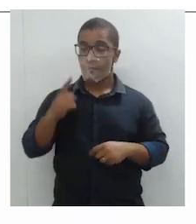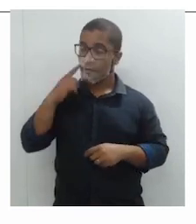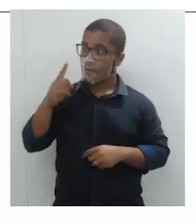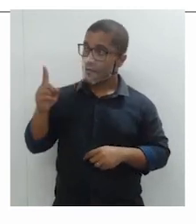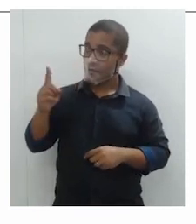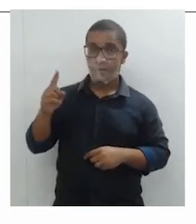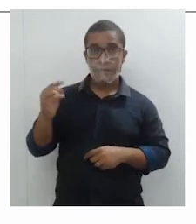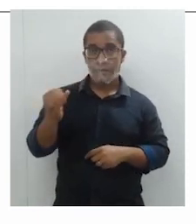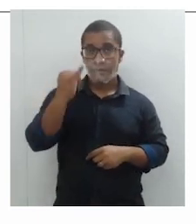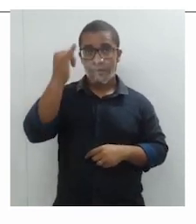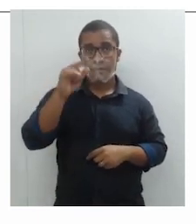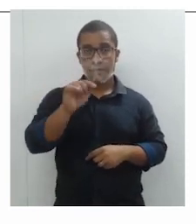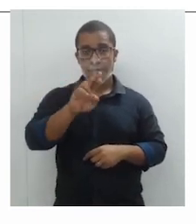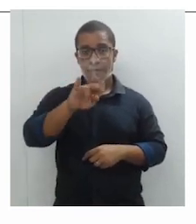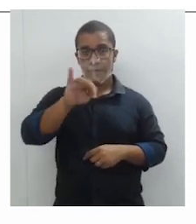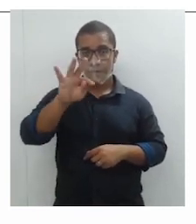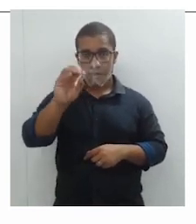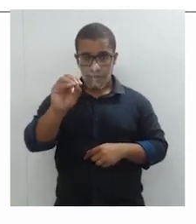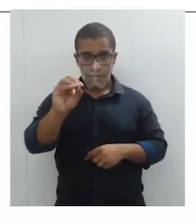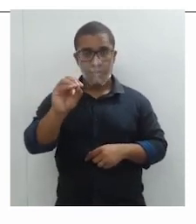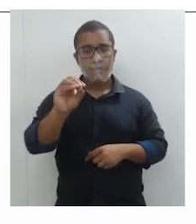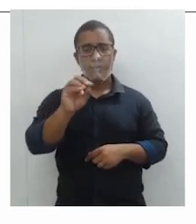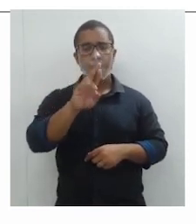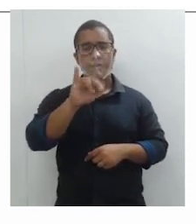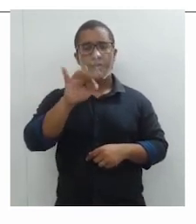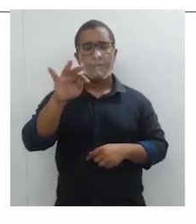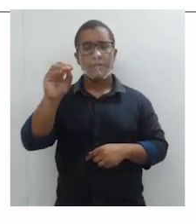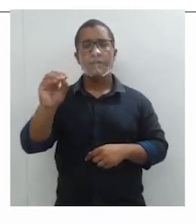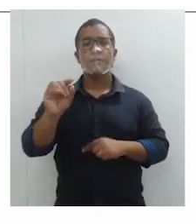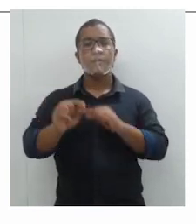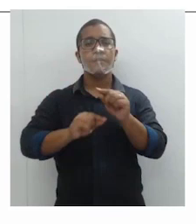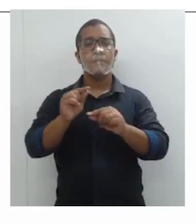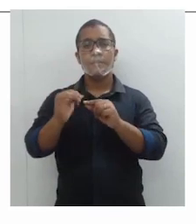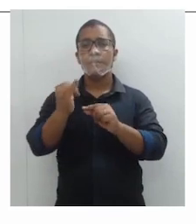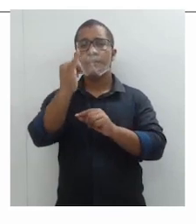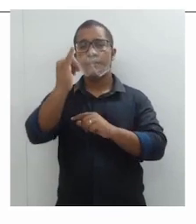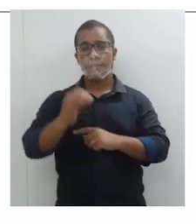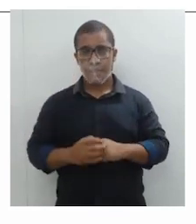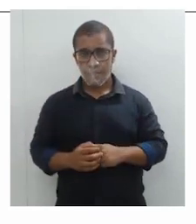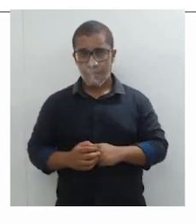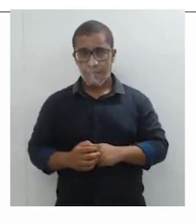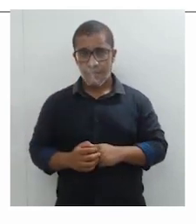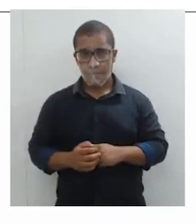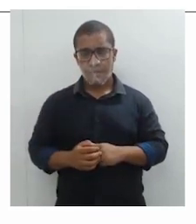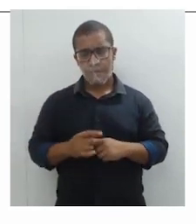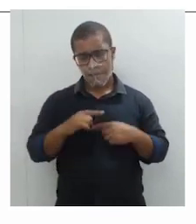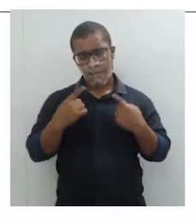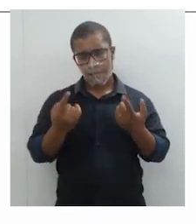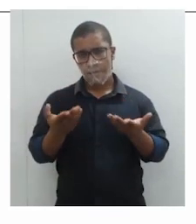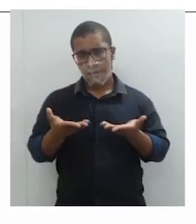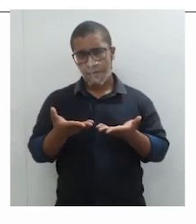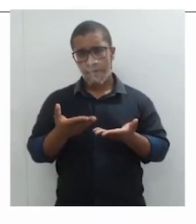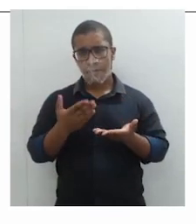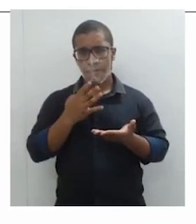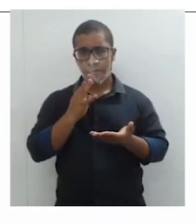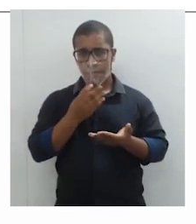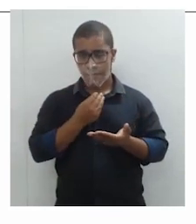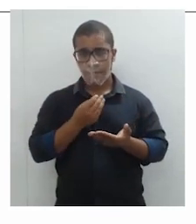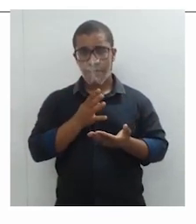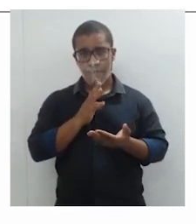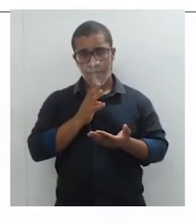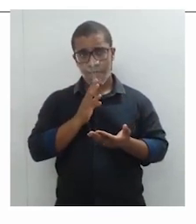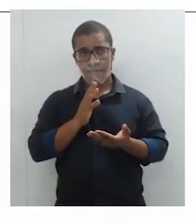a importância do Vitor ser a importância do vidro vamos conhecer essa importância do Vitor vamos ver